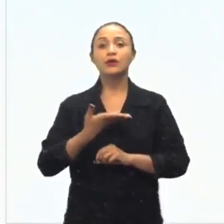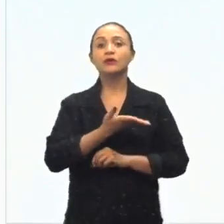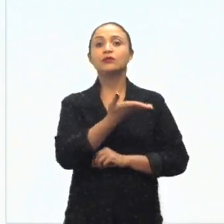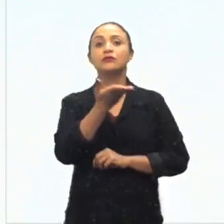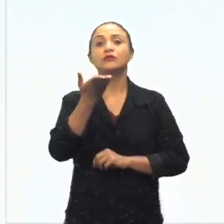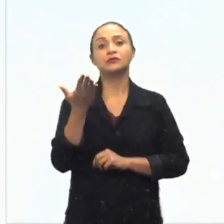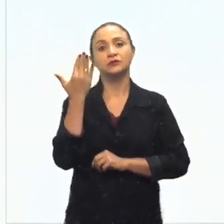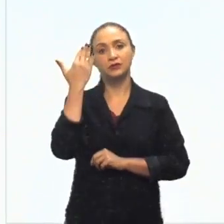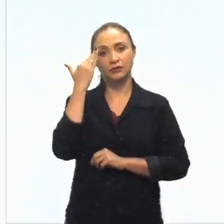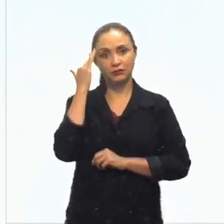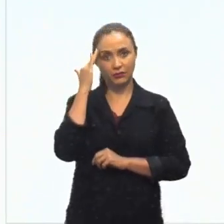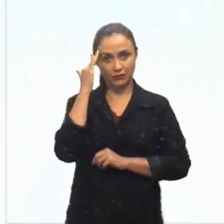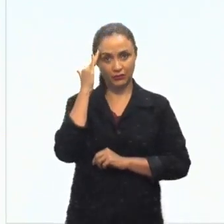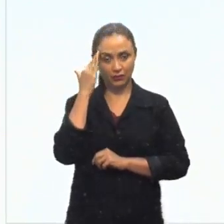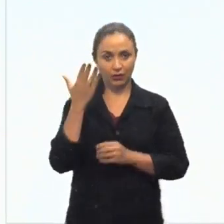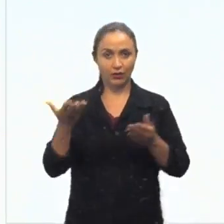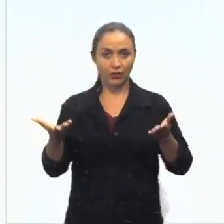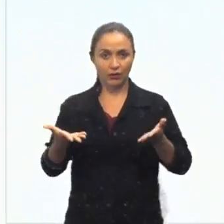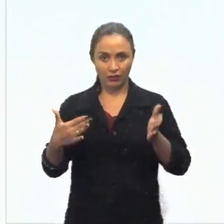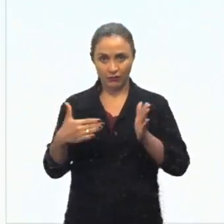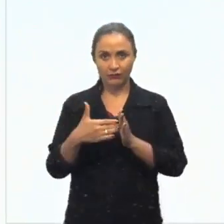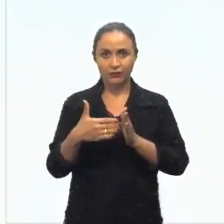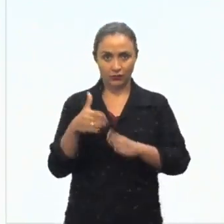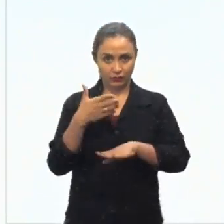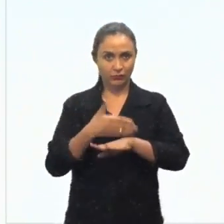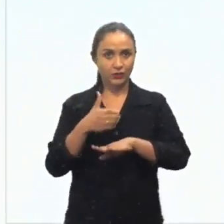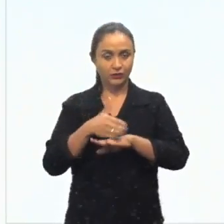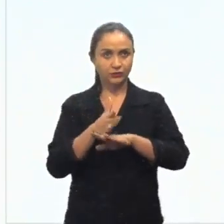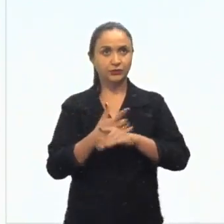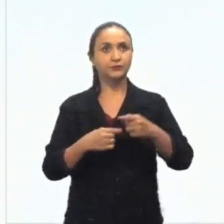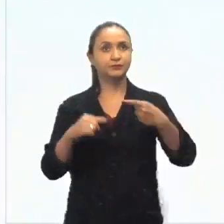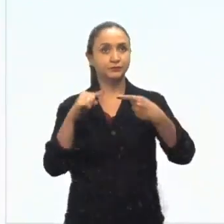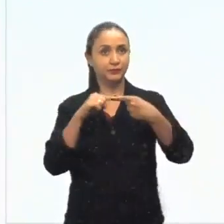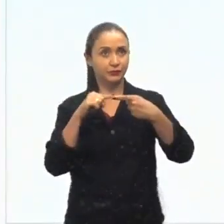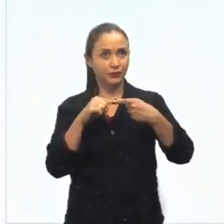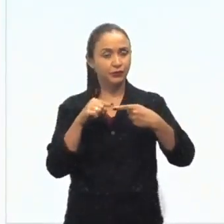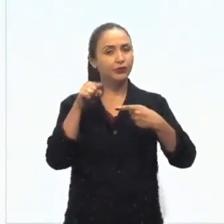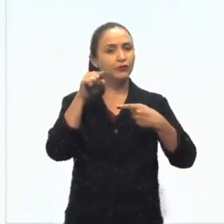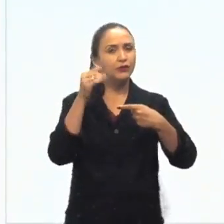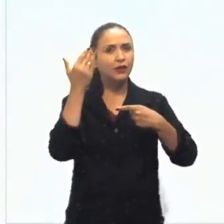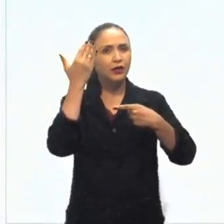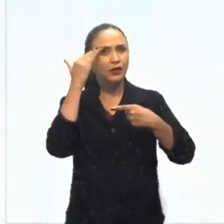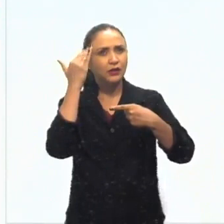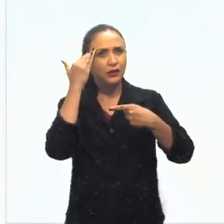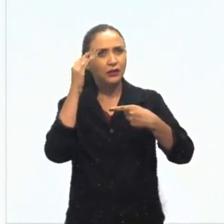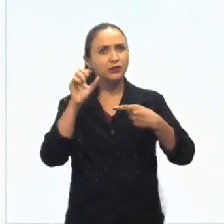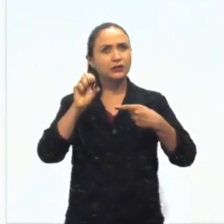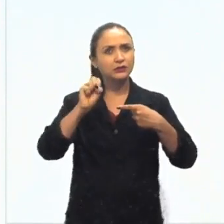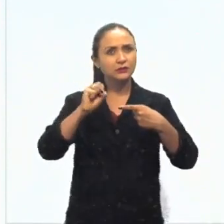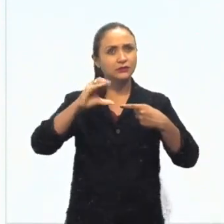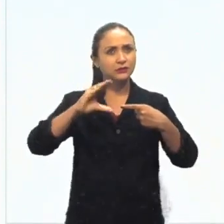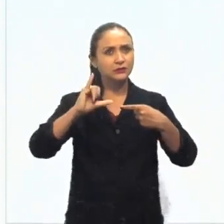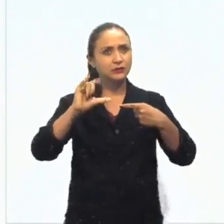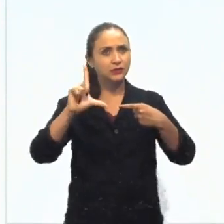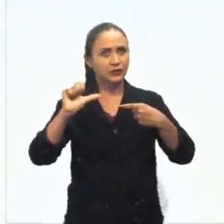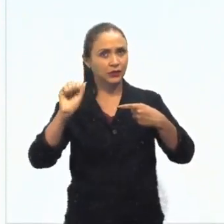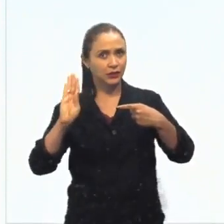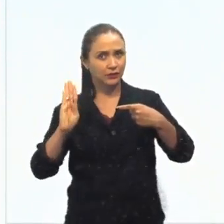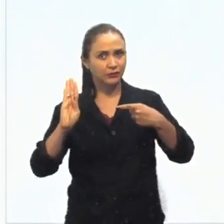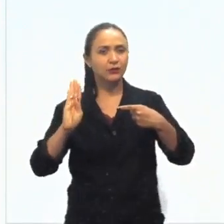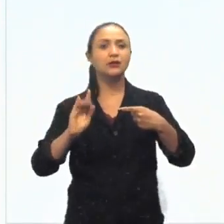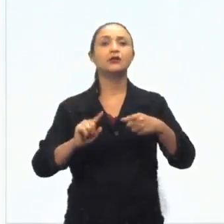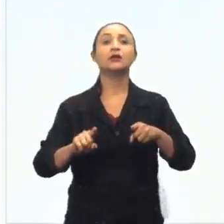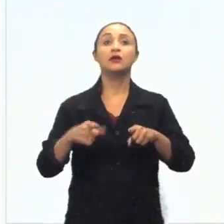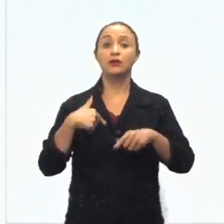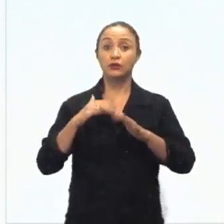você tenha aprendido? Eu quero que, primeiro, você se familiarize com o Scilab, que, assim como